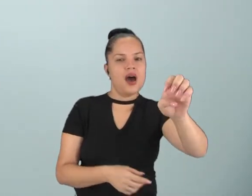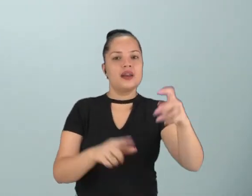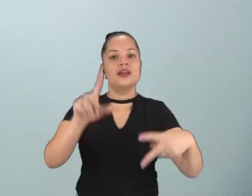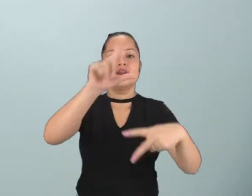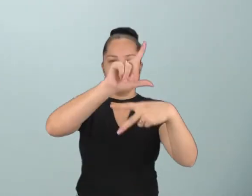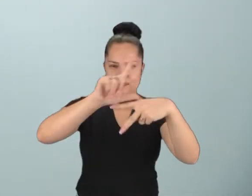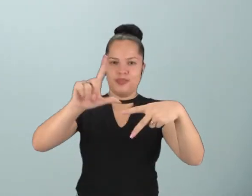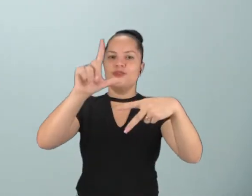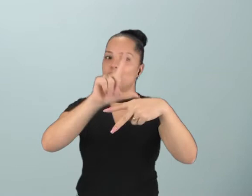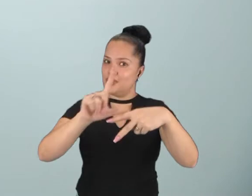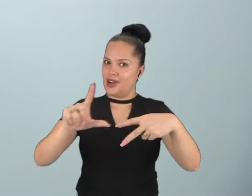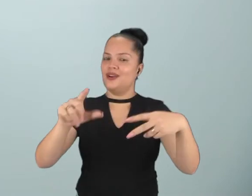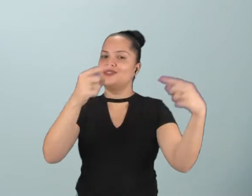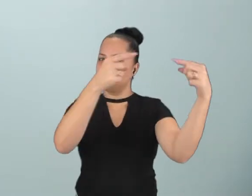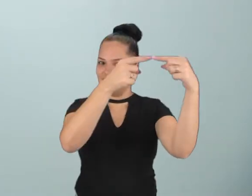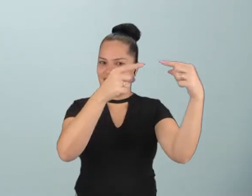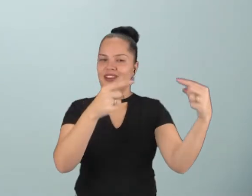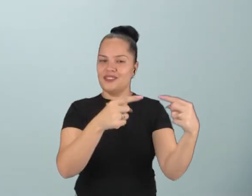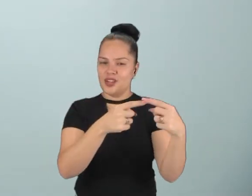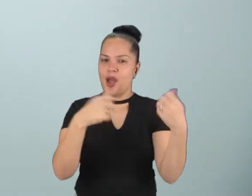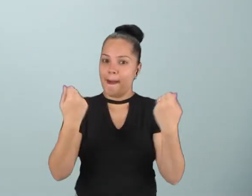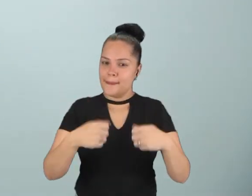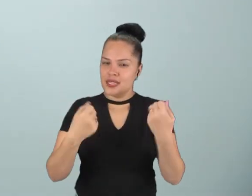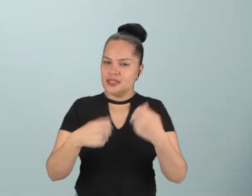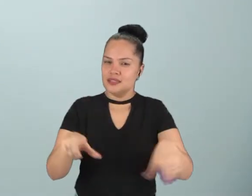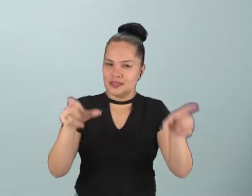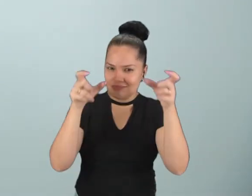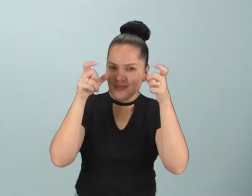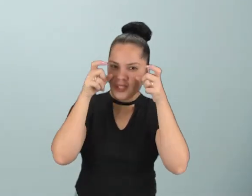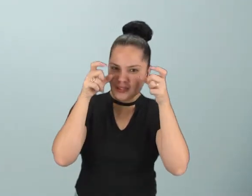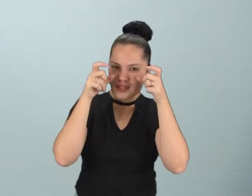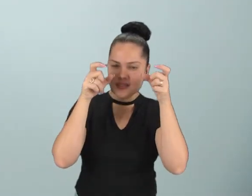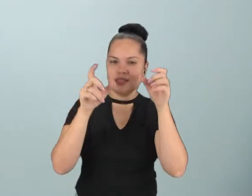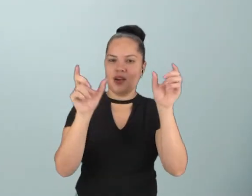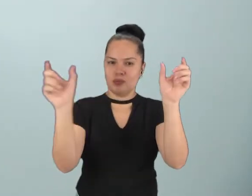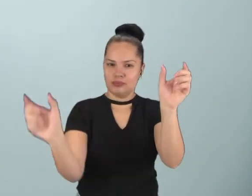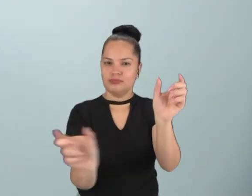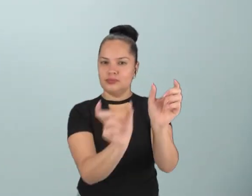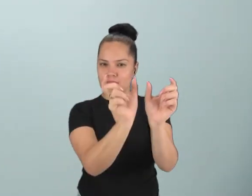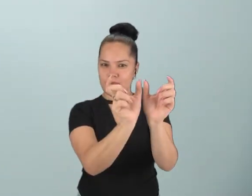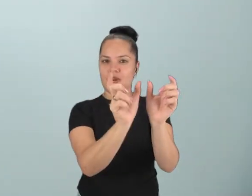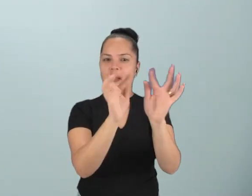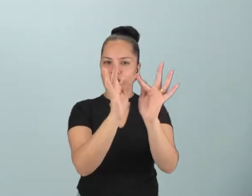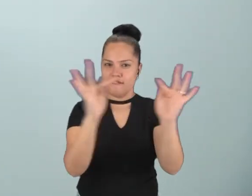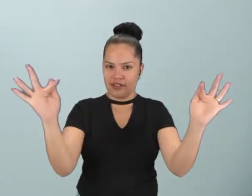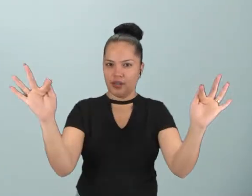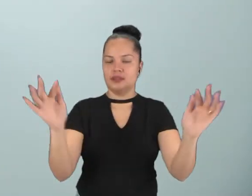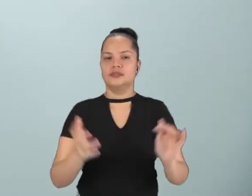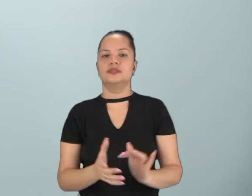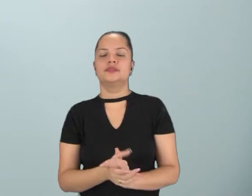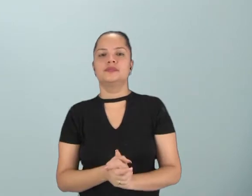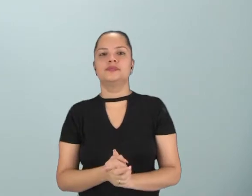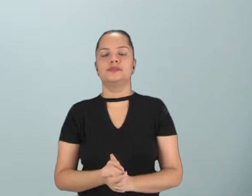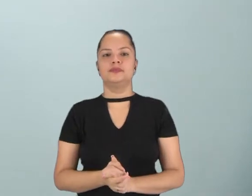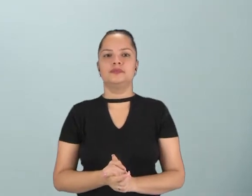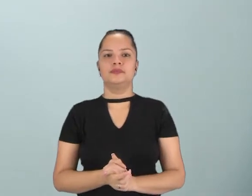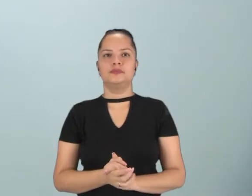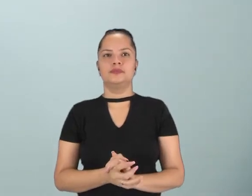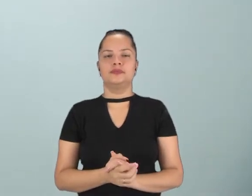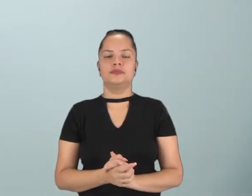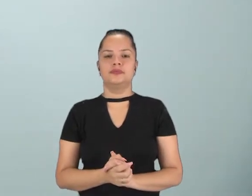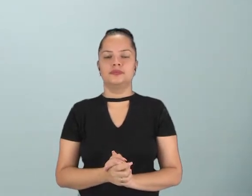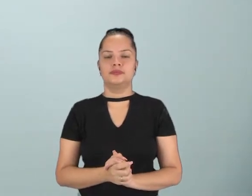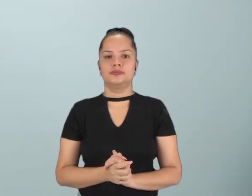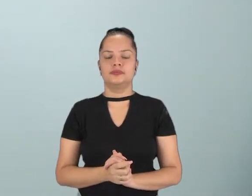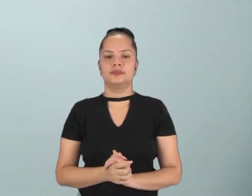plural. Então, é isso que vocês têm que observar antes de completar com there is e there are. E as frases que nós temos aí no nosso